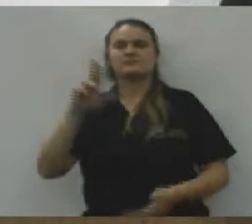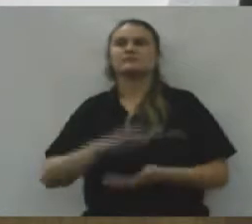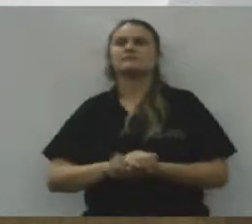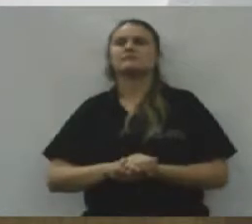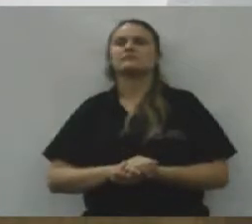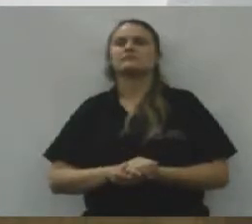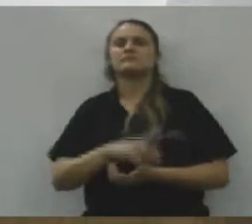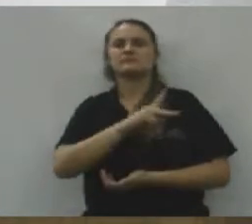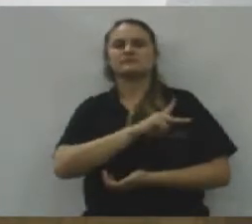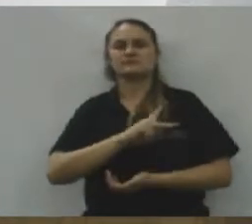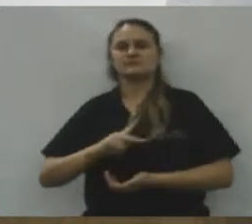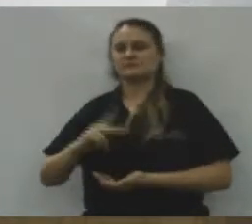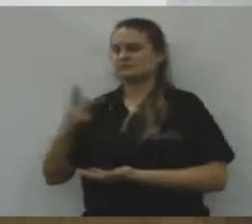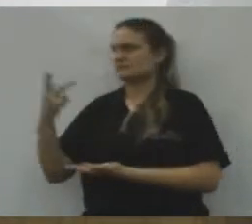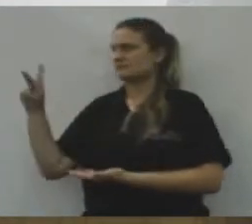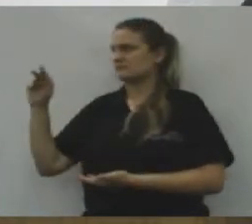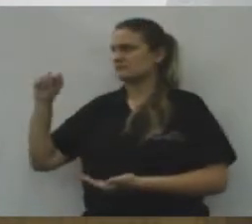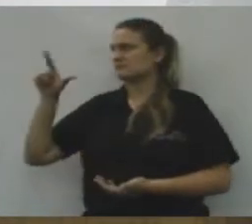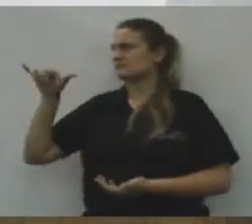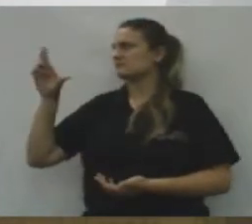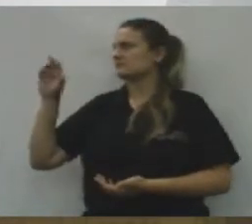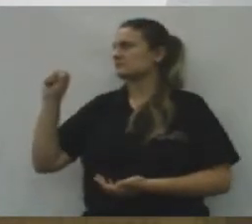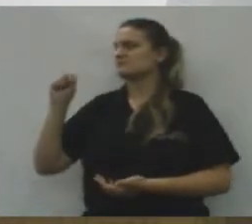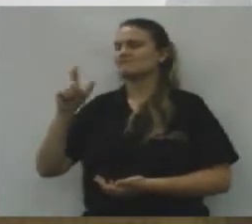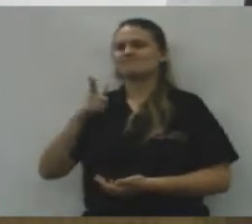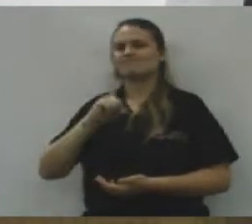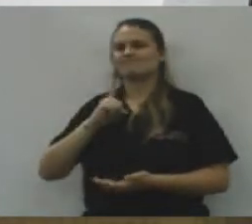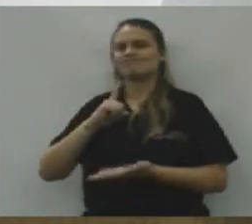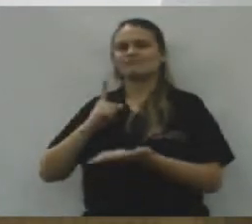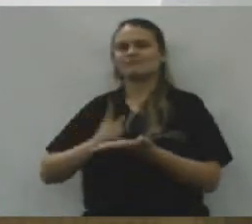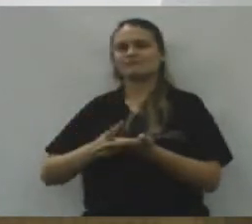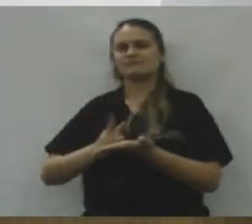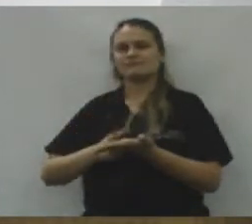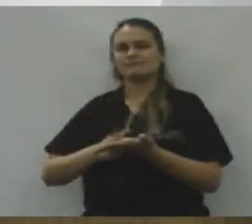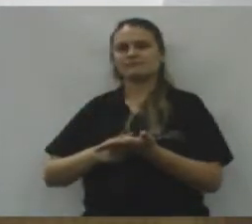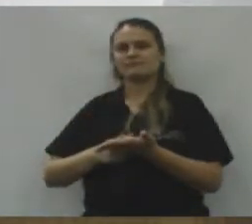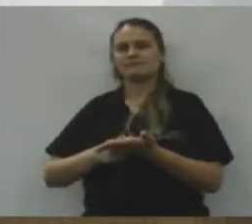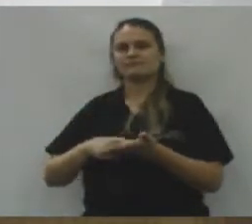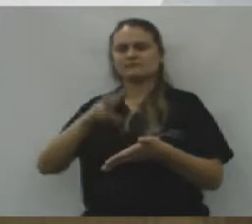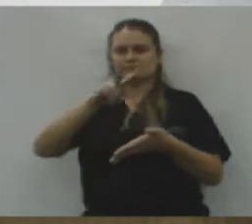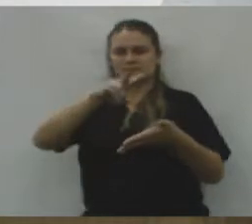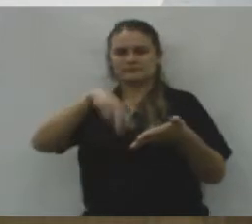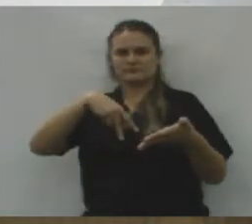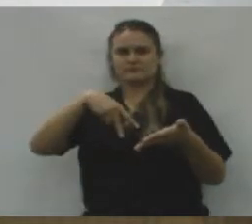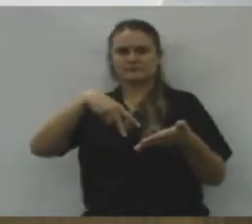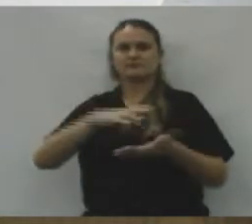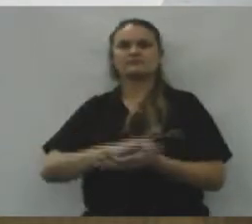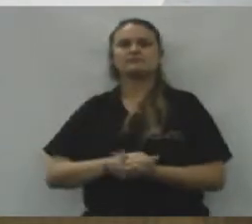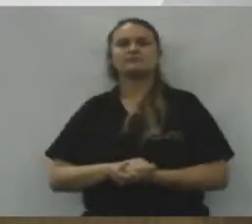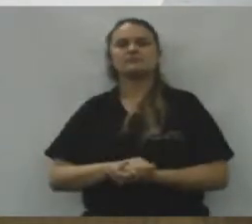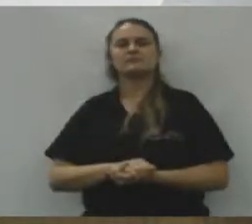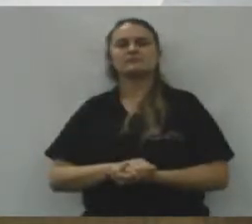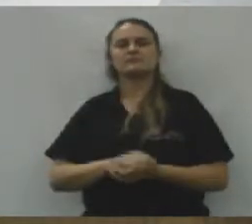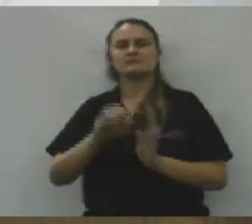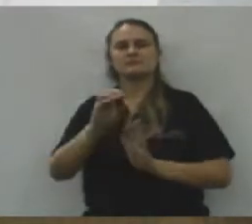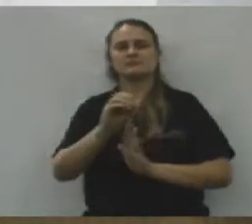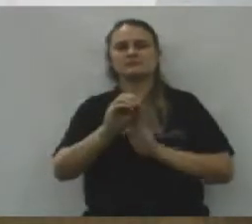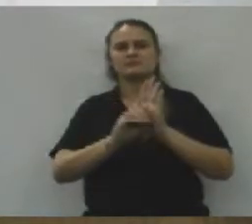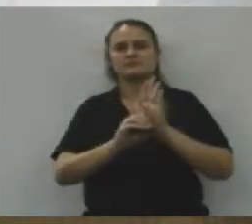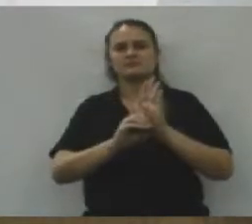pelo presidente Almires, demais vereadores, houve a concordância de ser lido esse